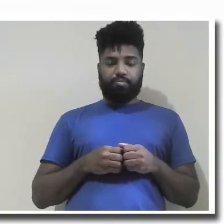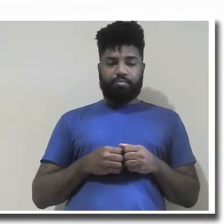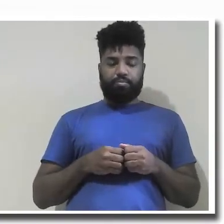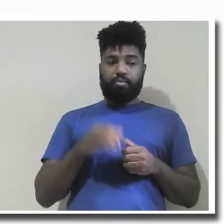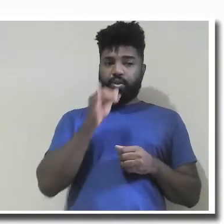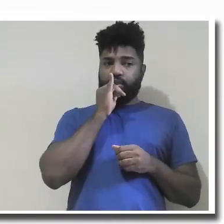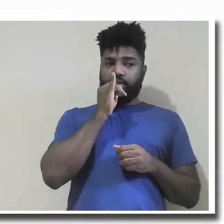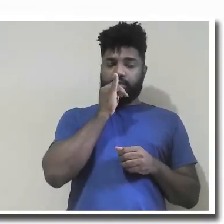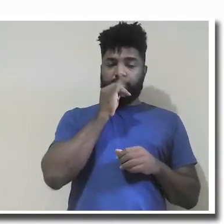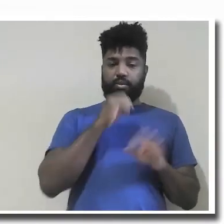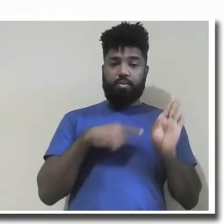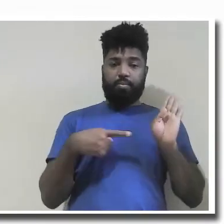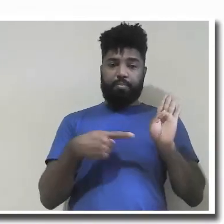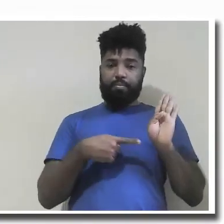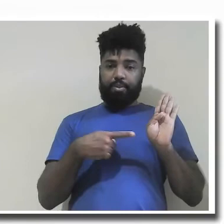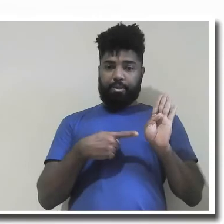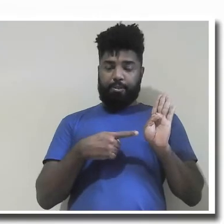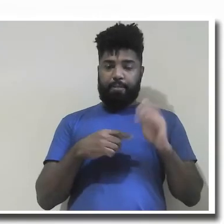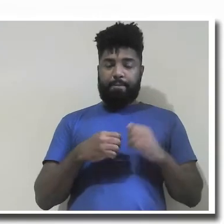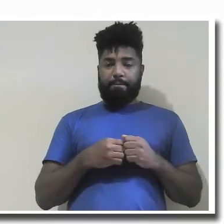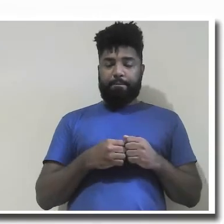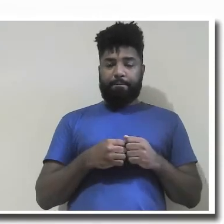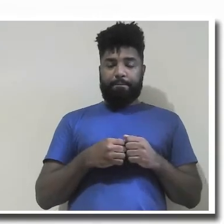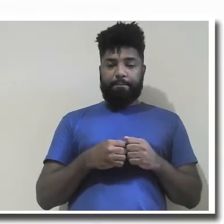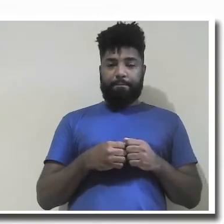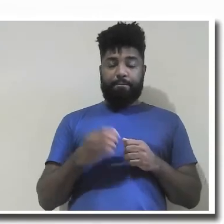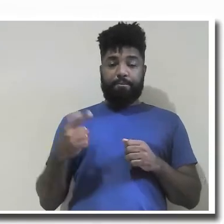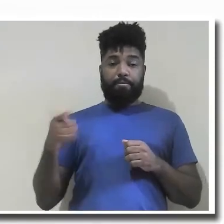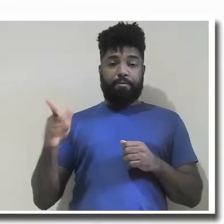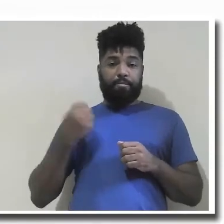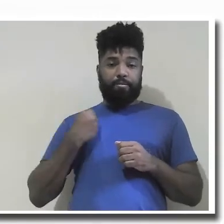por exemplo, b, de um outro número.